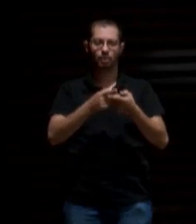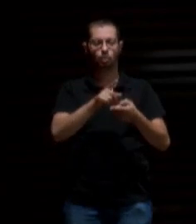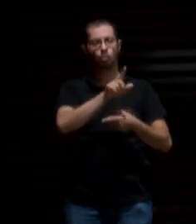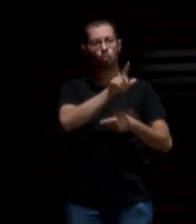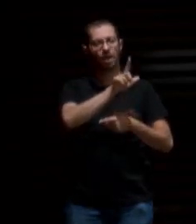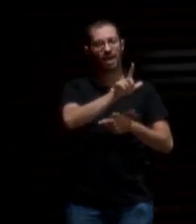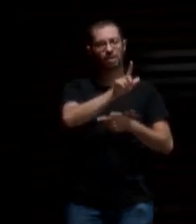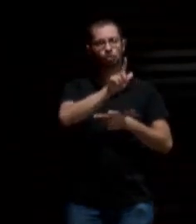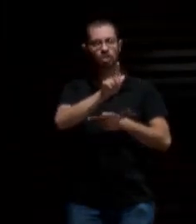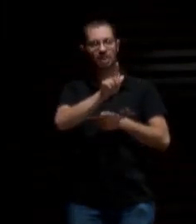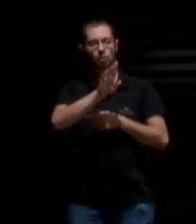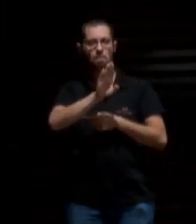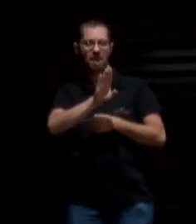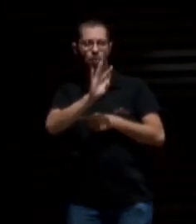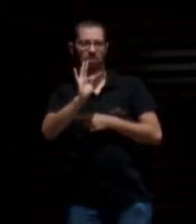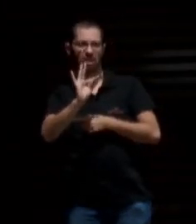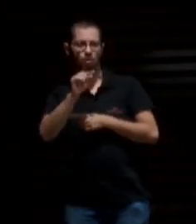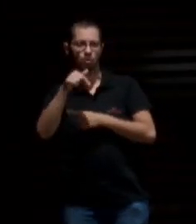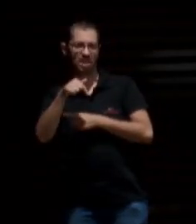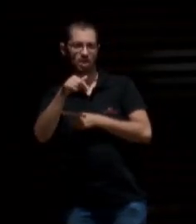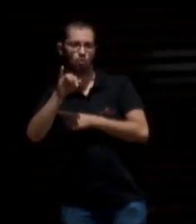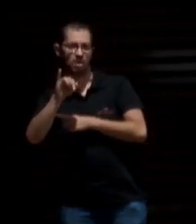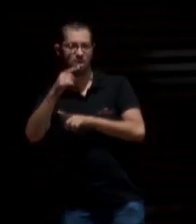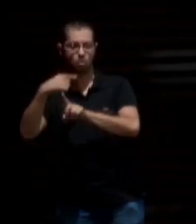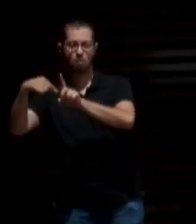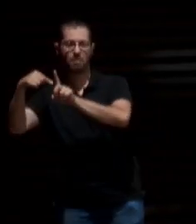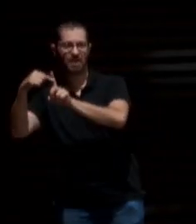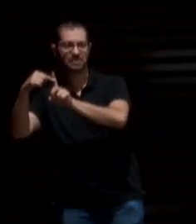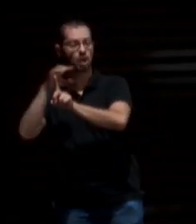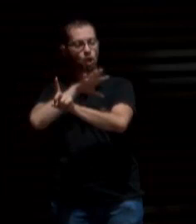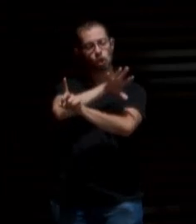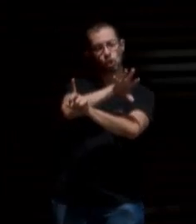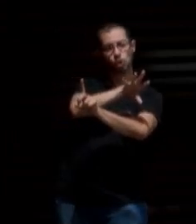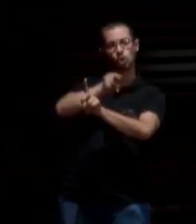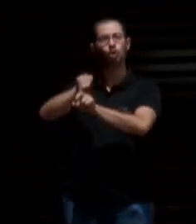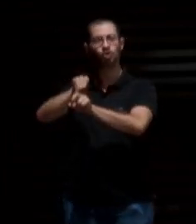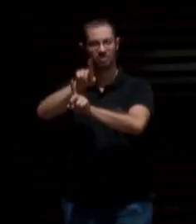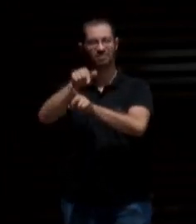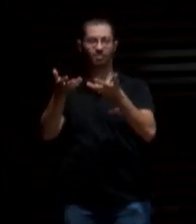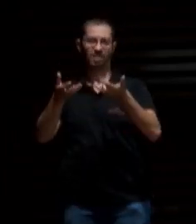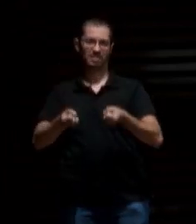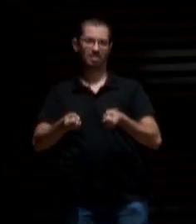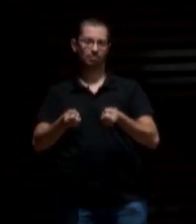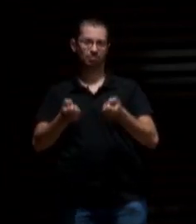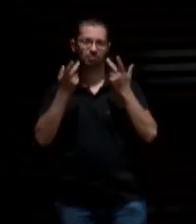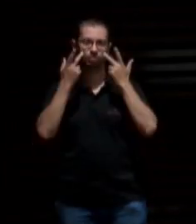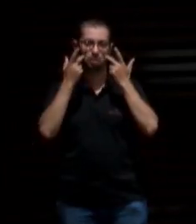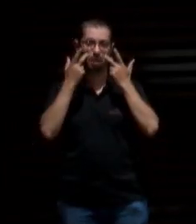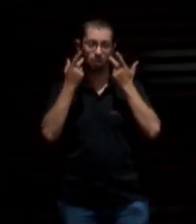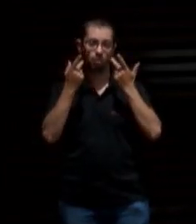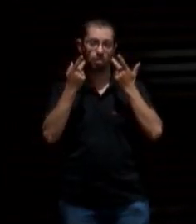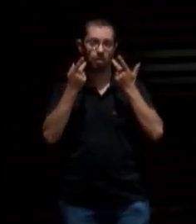o B, o T, o Q, o I, o mais, todos eles são aceitos tranquilamente,